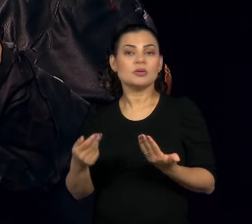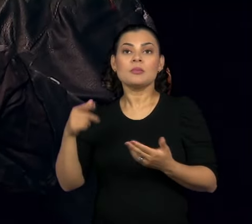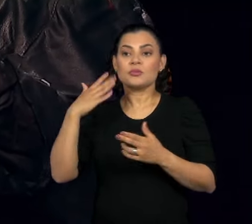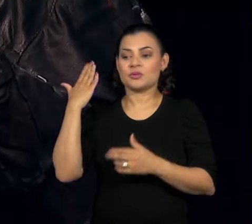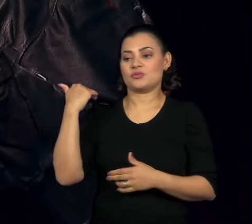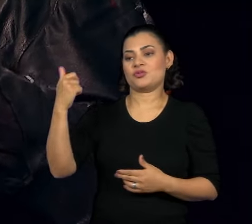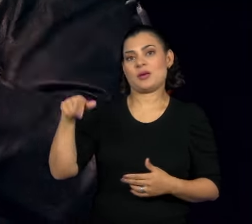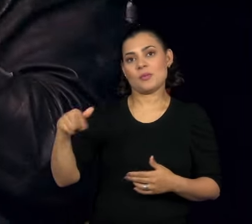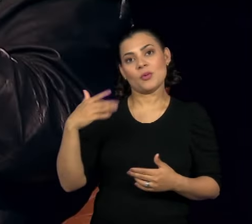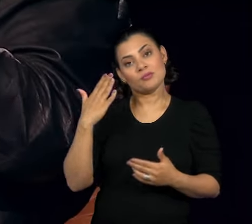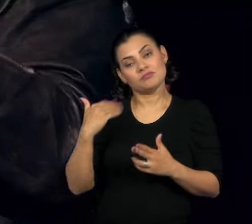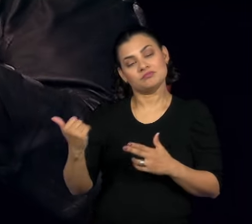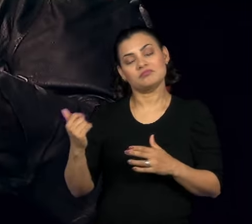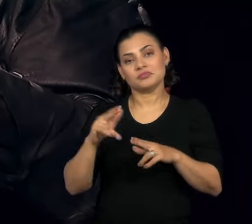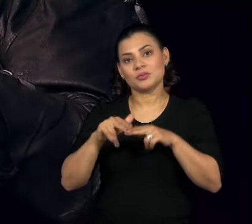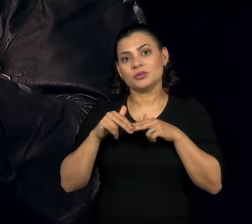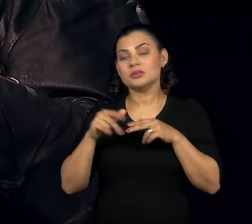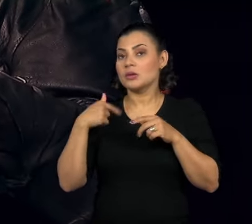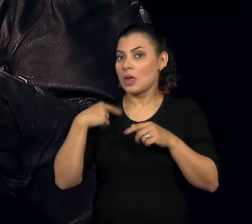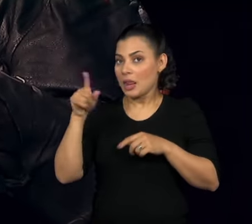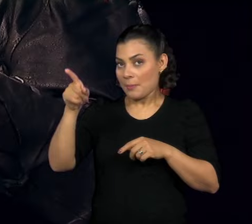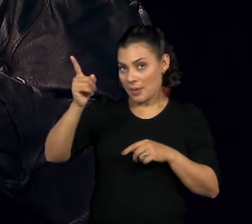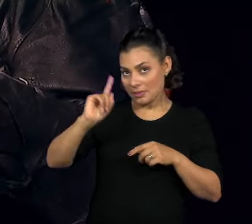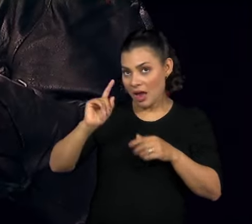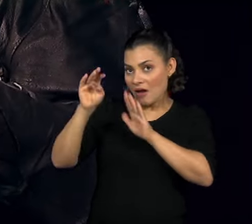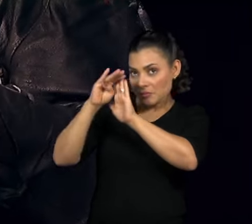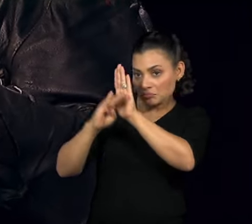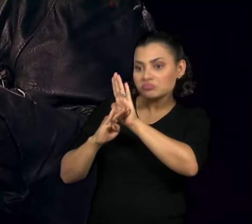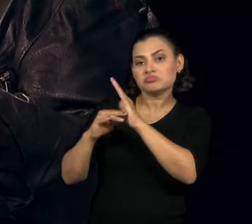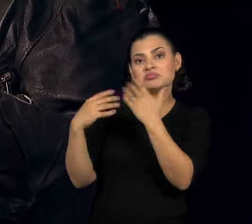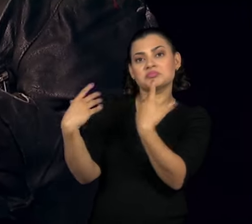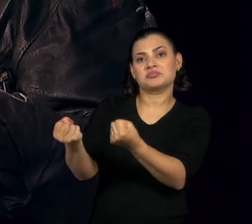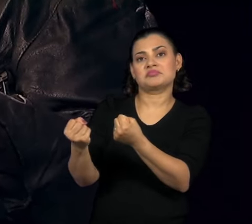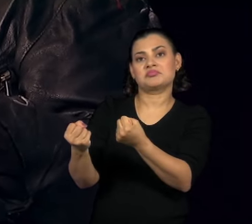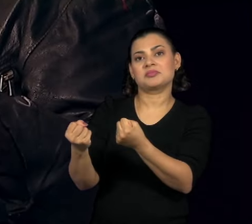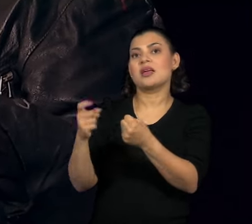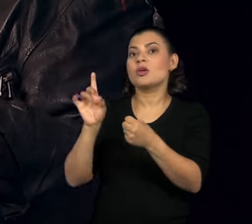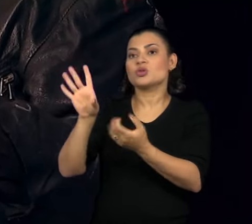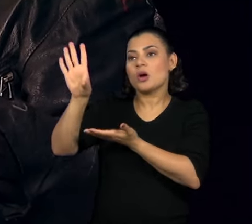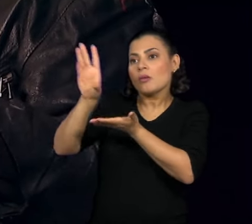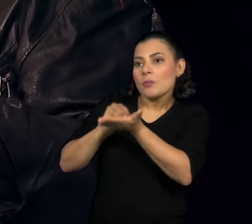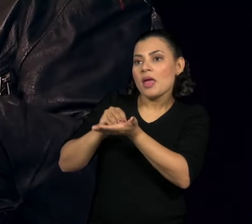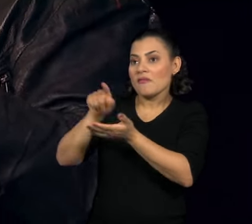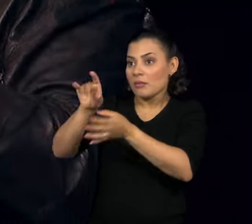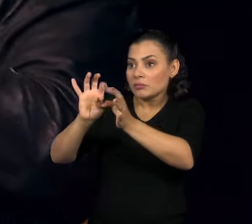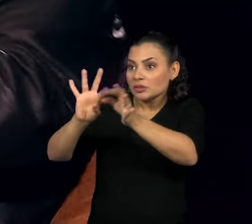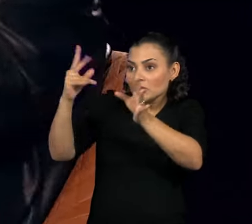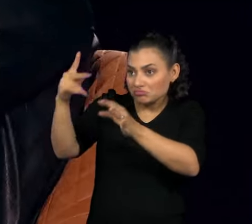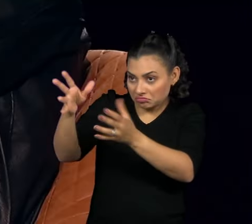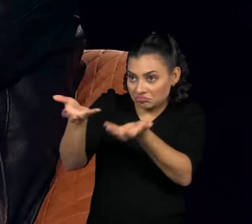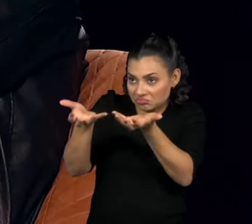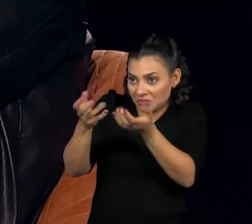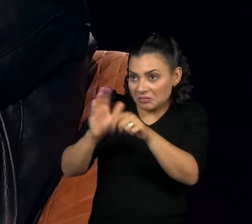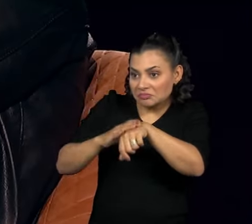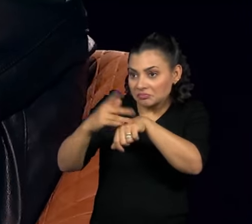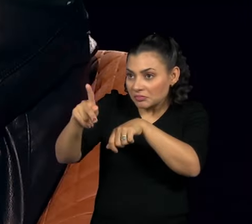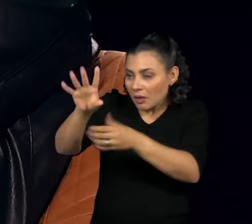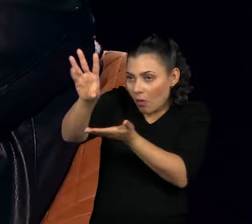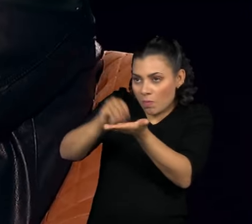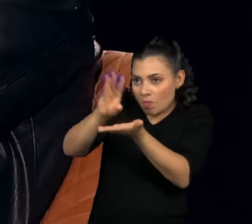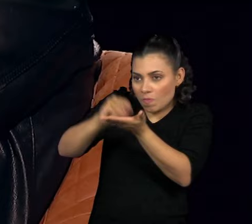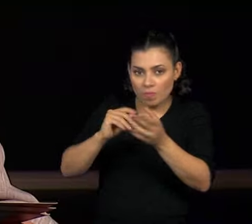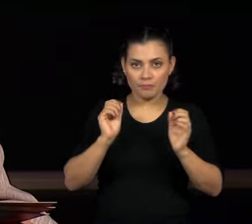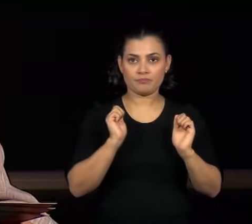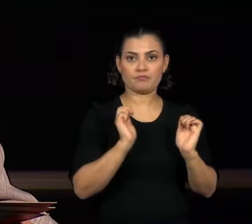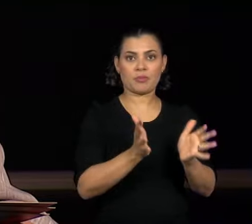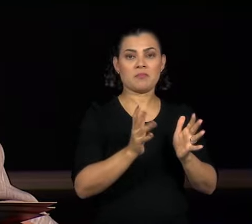escolheu. E eu fazia exatamente o que ele... Eu deixava ele fazer e eu só imitava ele, na verdade. Né? Então, era muito legal. Você